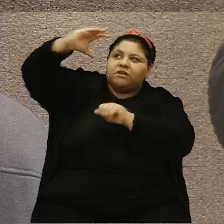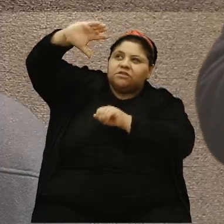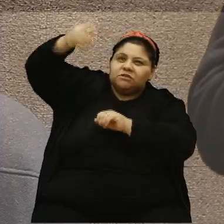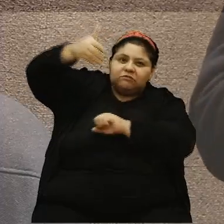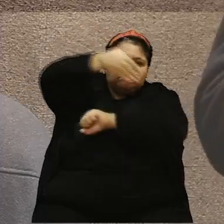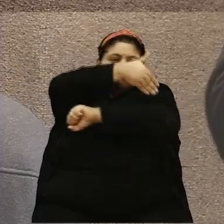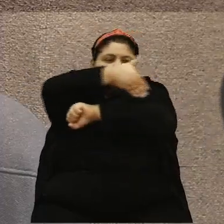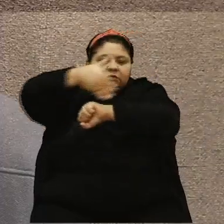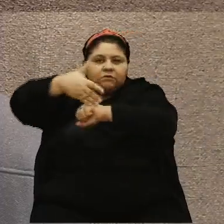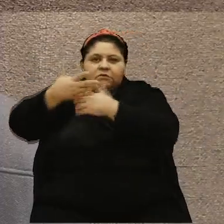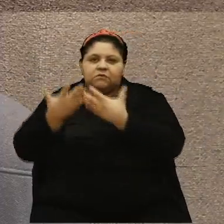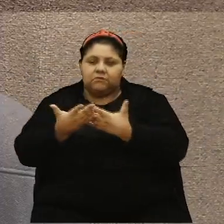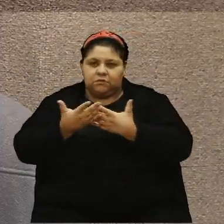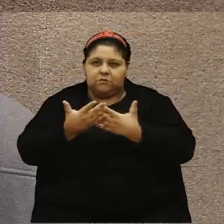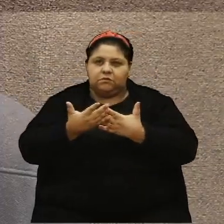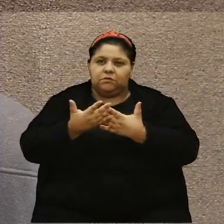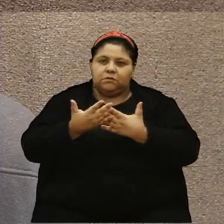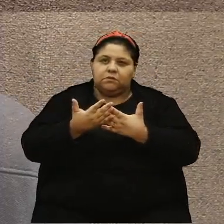sei o quê.